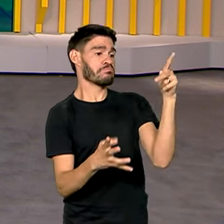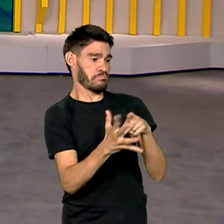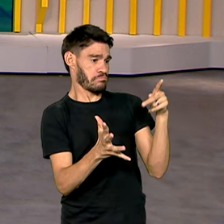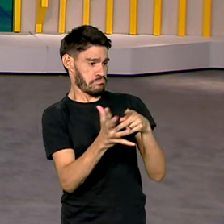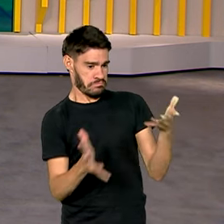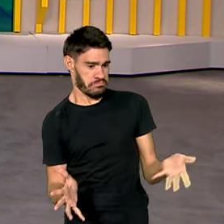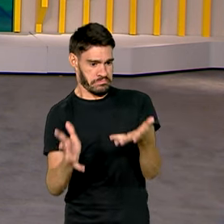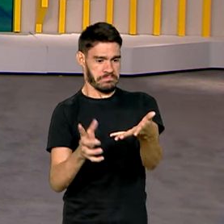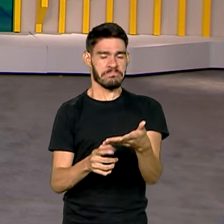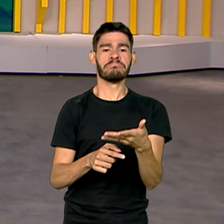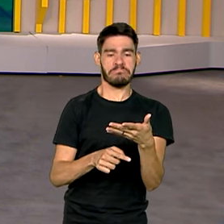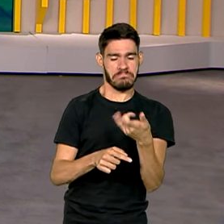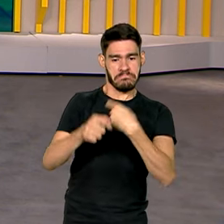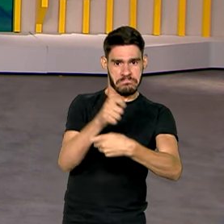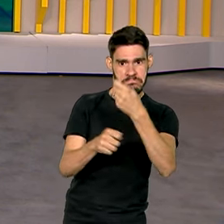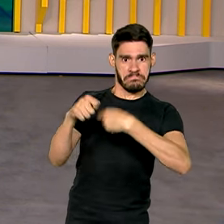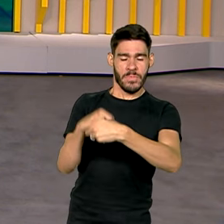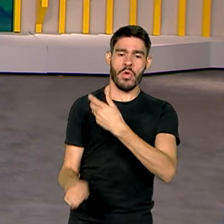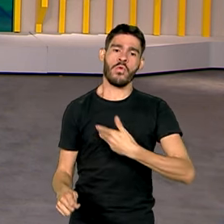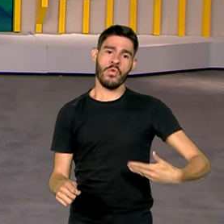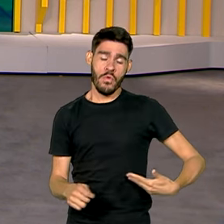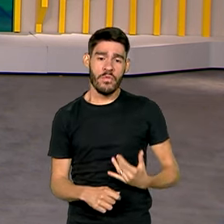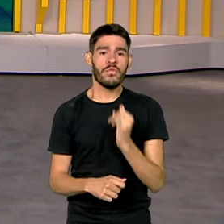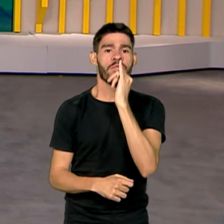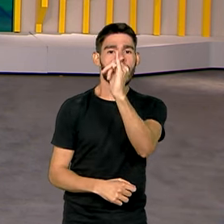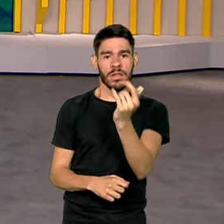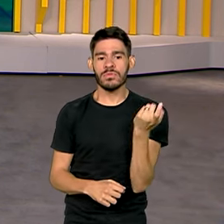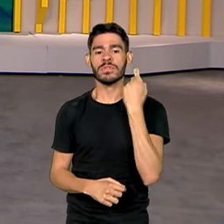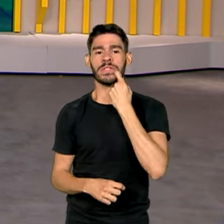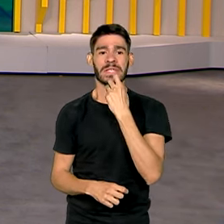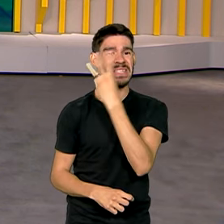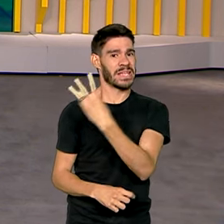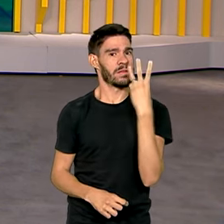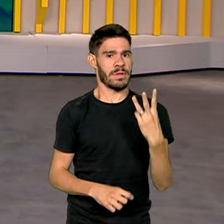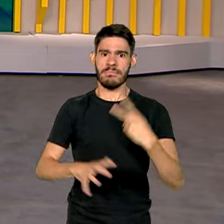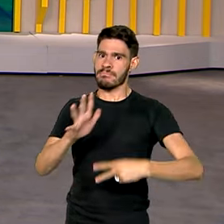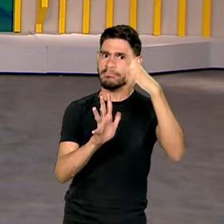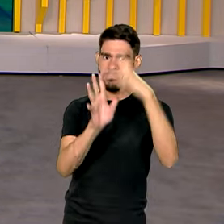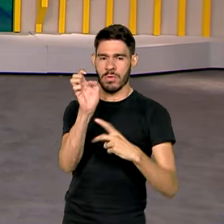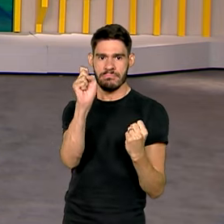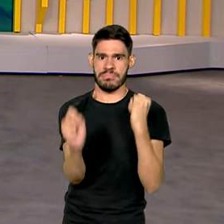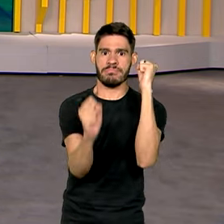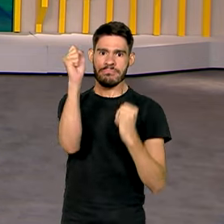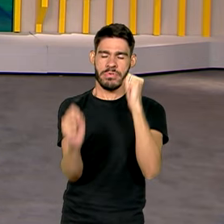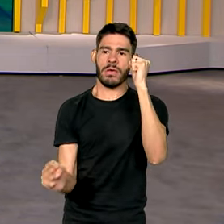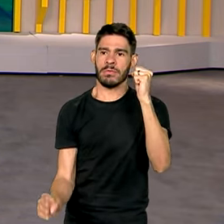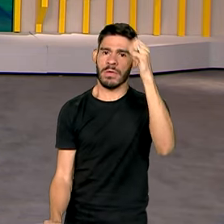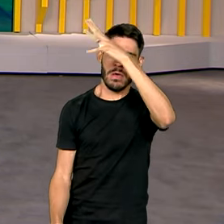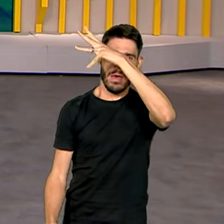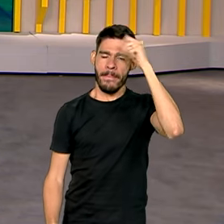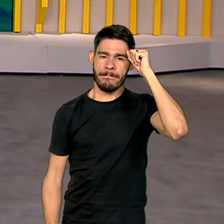para incentivar ainda mais a economia, o governo anunciou nesta sexta-feira 33 projetos industriais para a Zona Franca